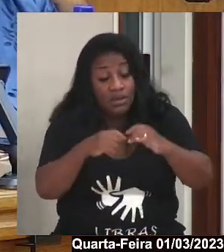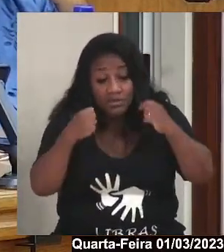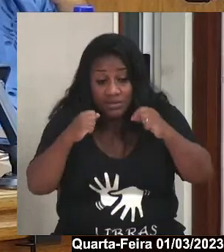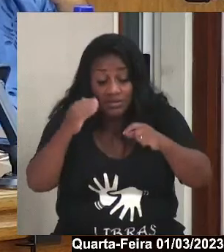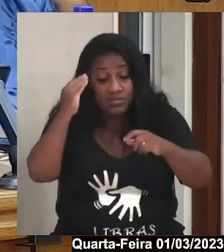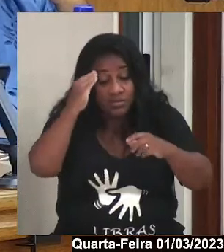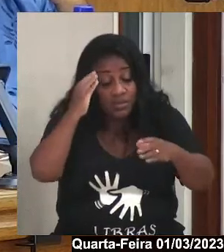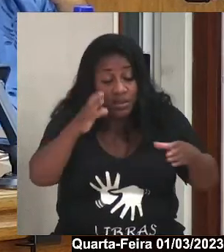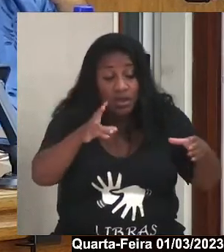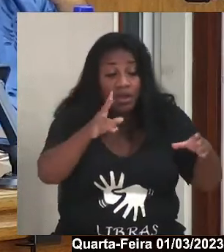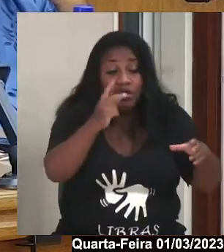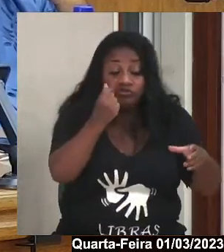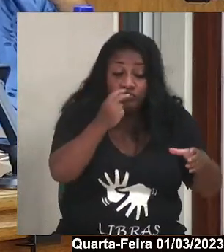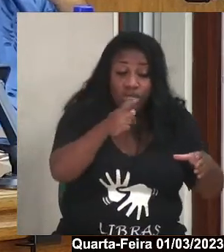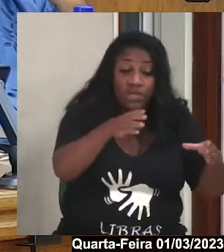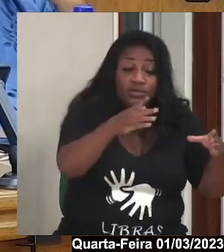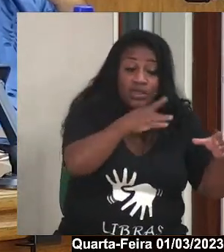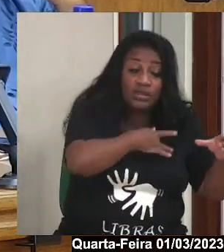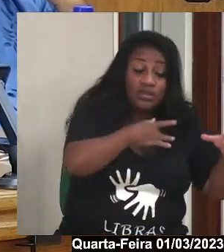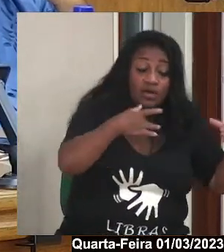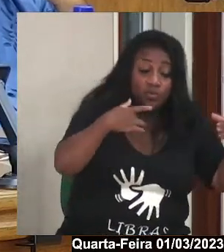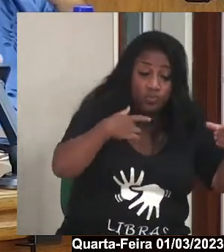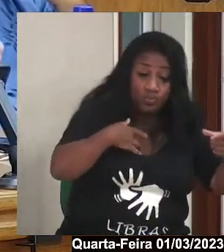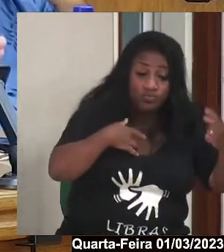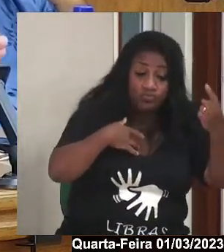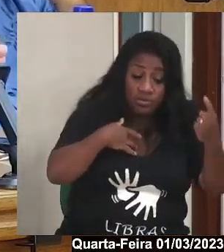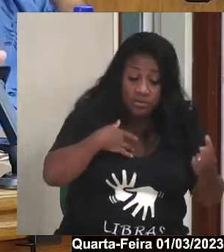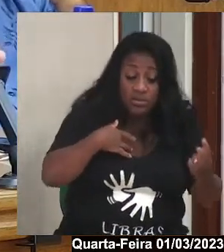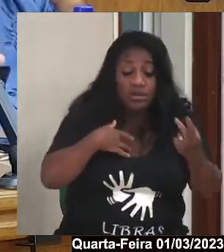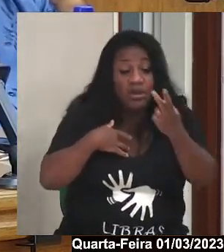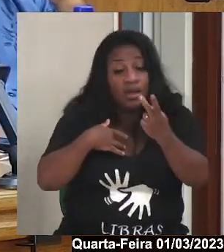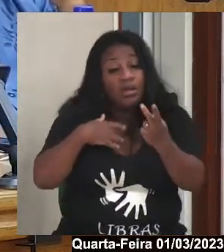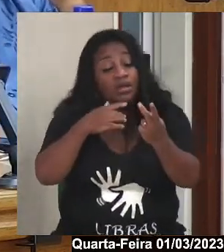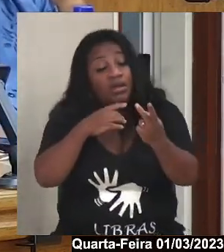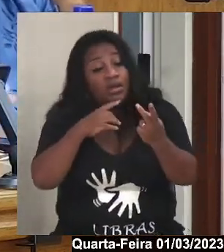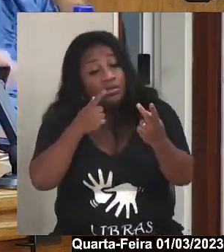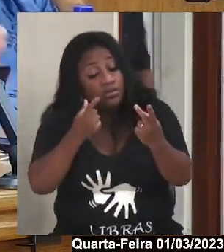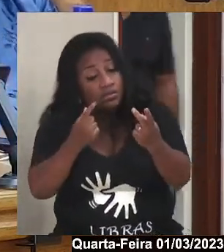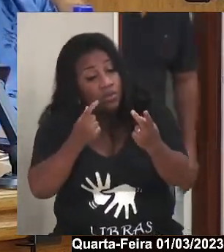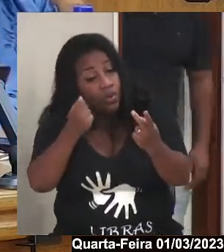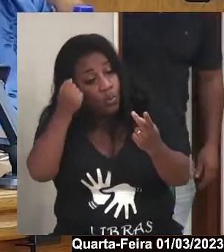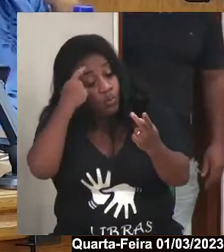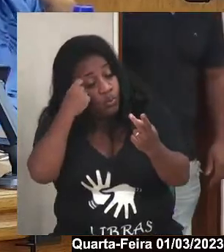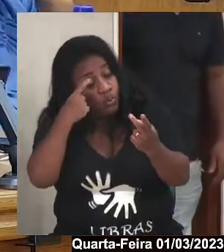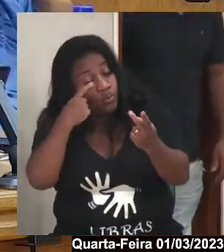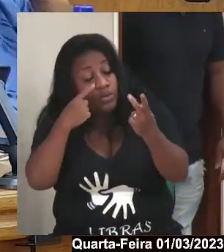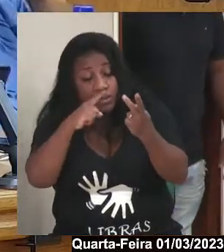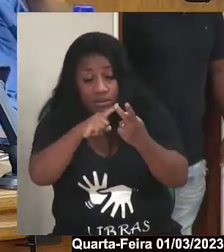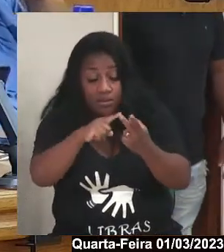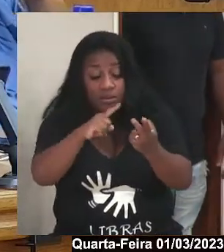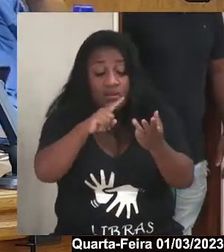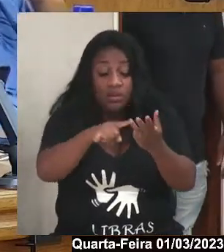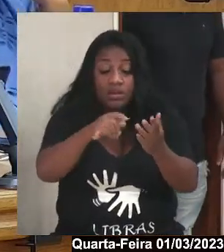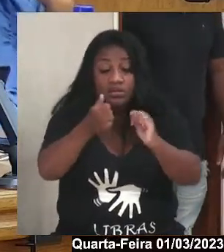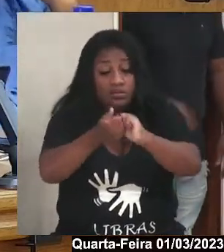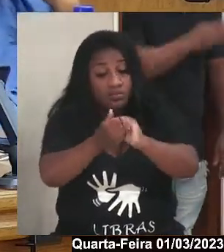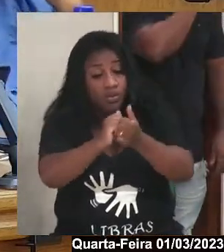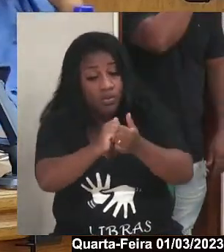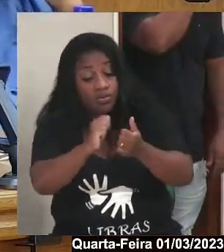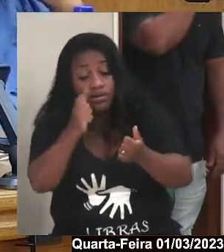de saúde é verba da saúde, verba da cultura é da cultura, verba do esporte é do esporte, educação é